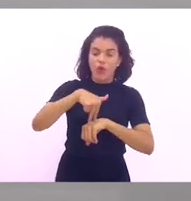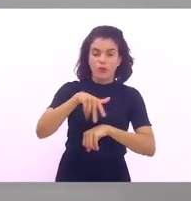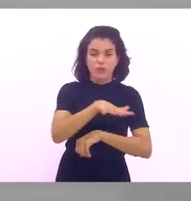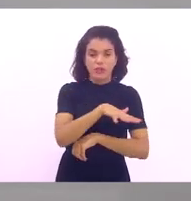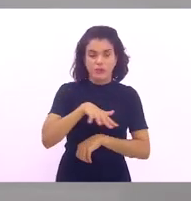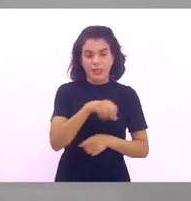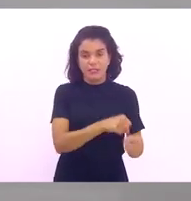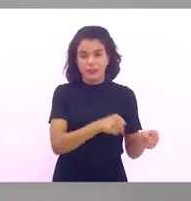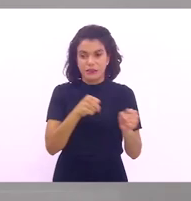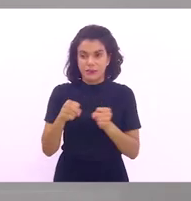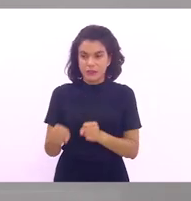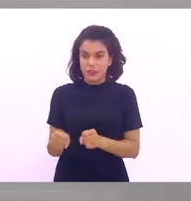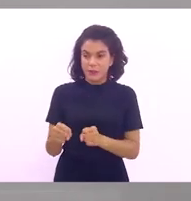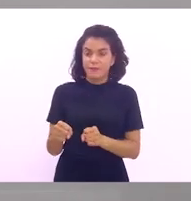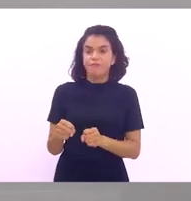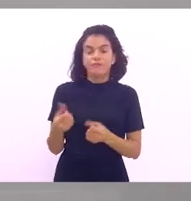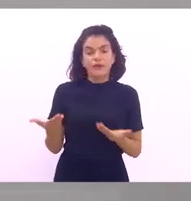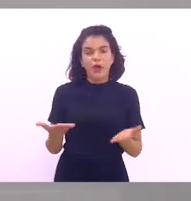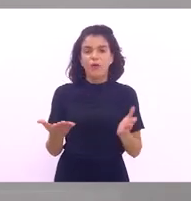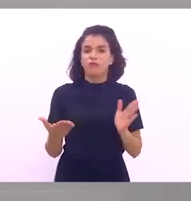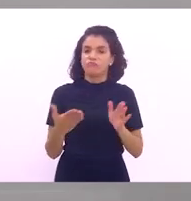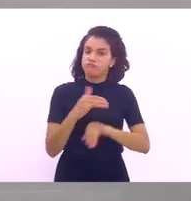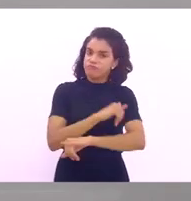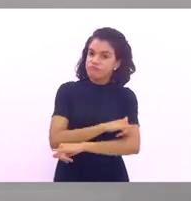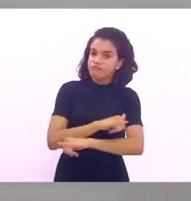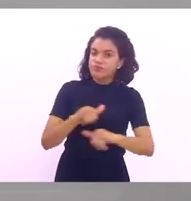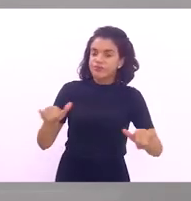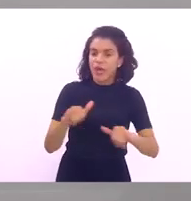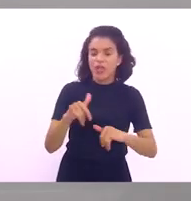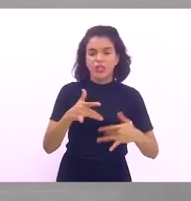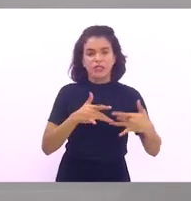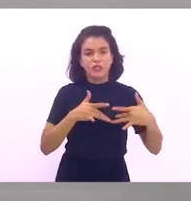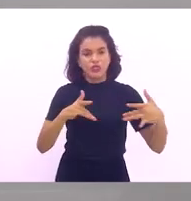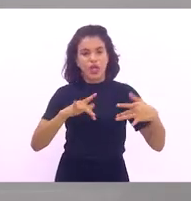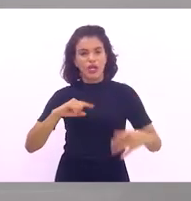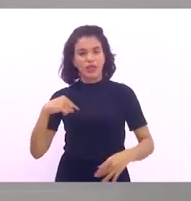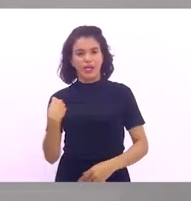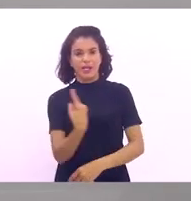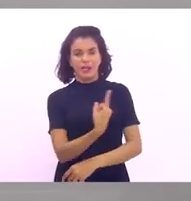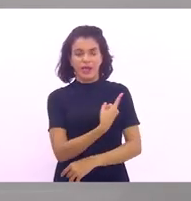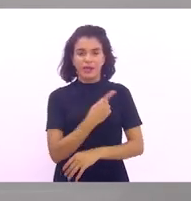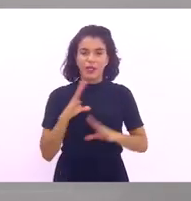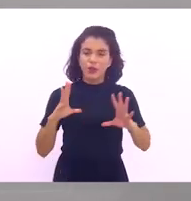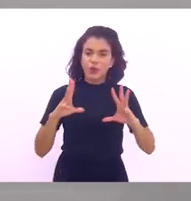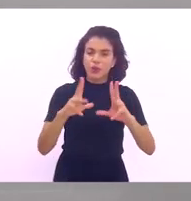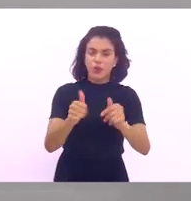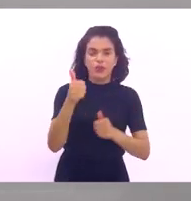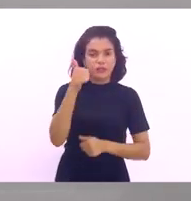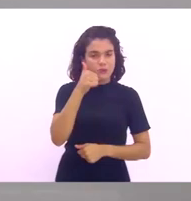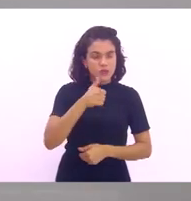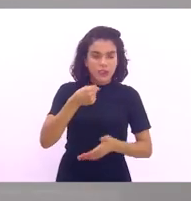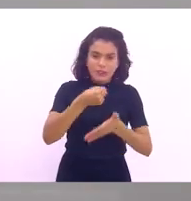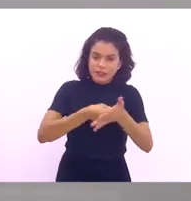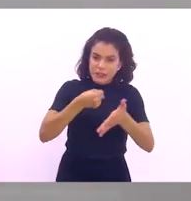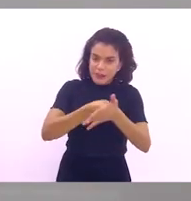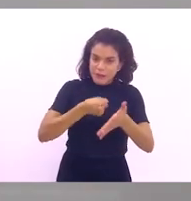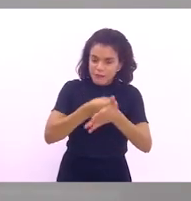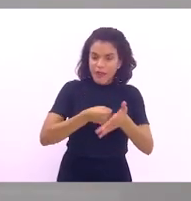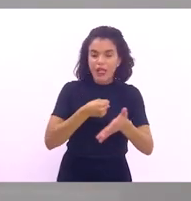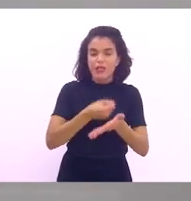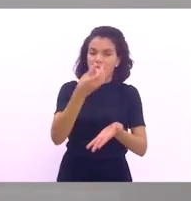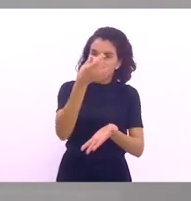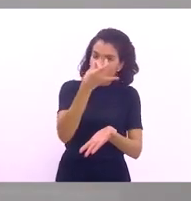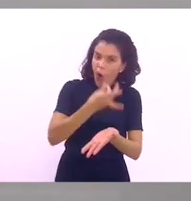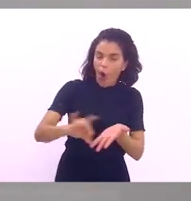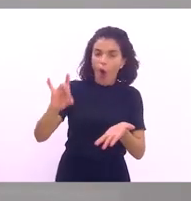aqui registrada a nossa solidariedade coletiva as mulheres que estão enfrentando a